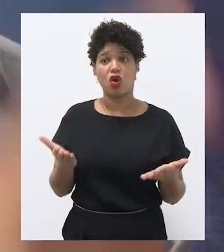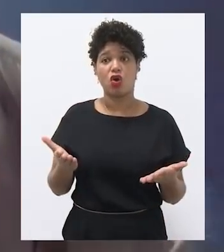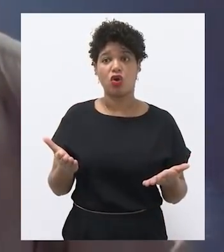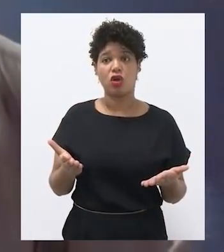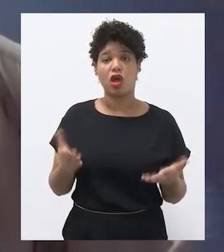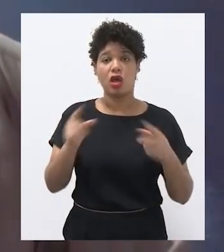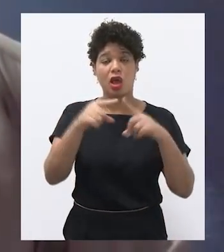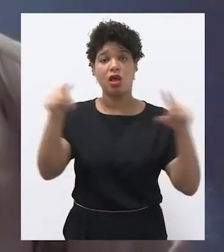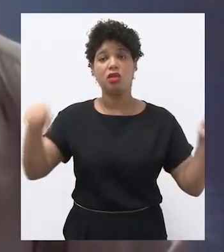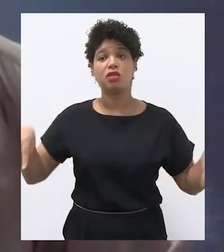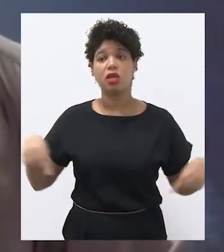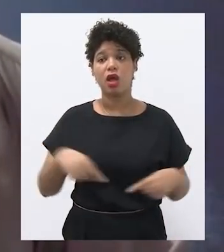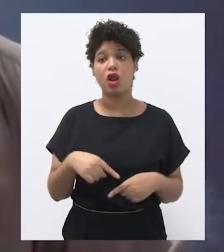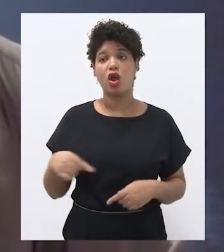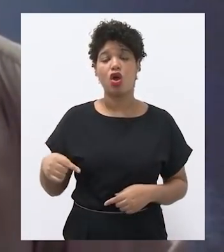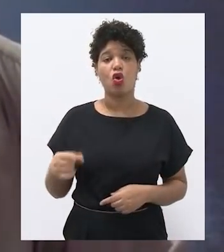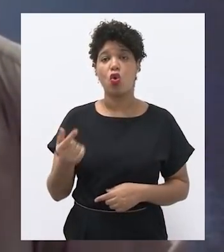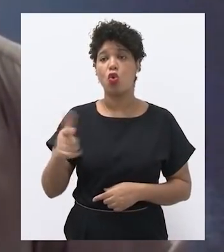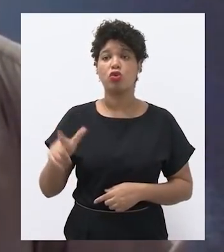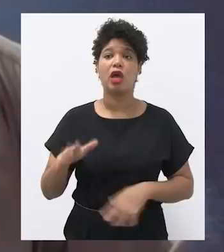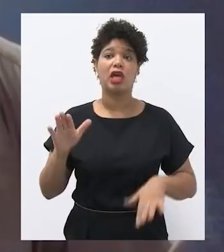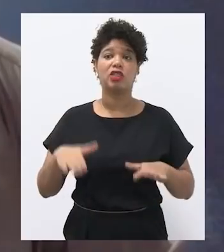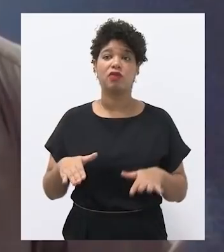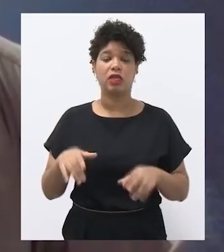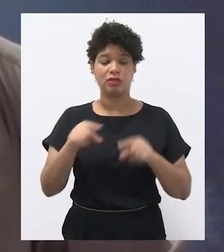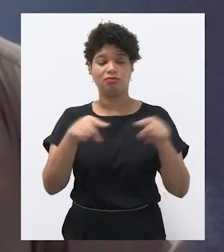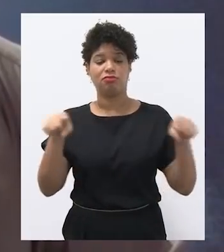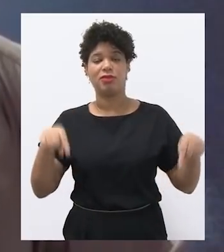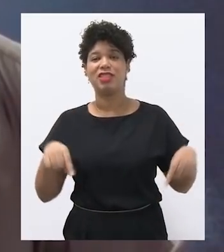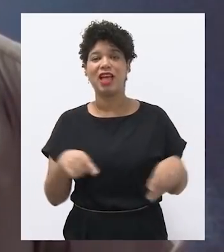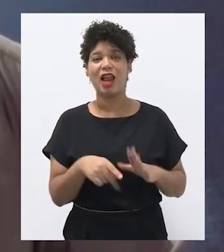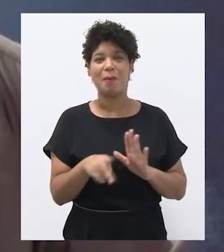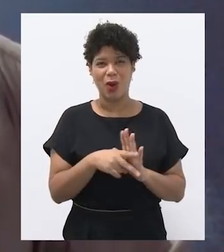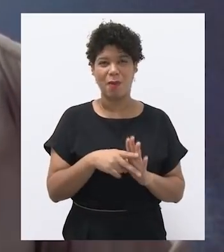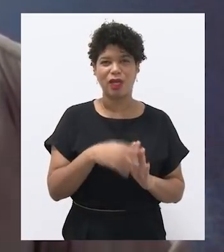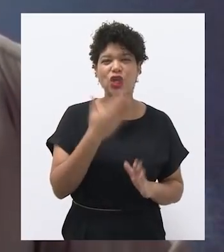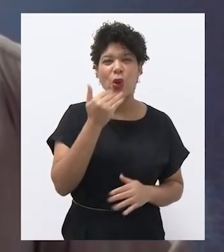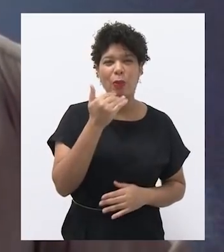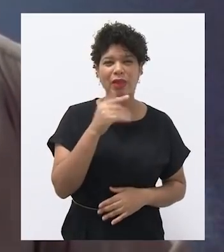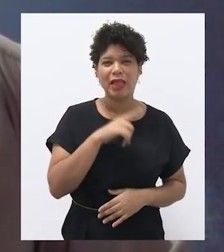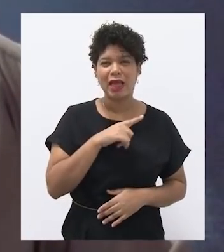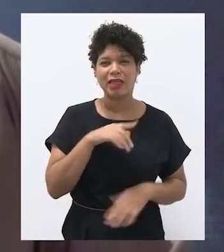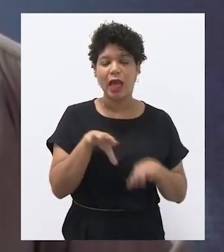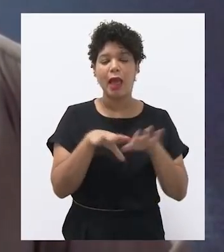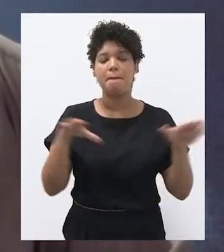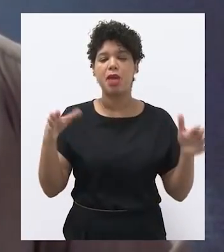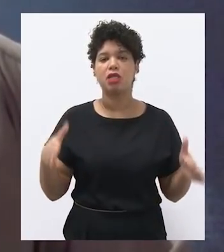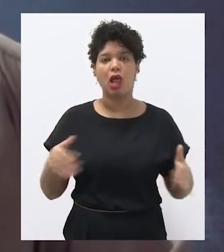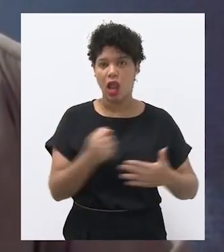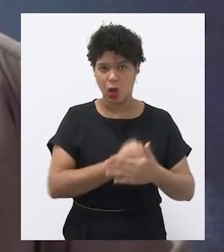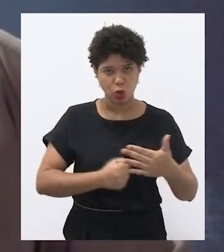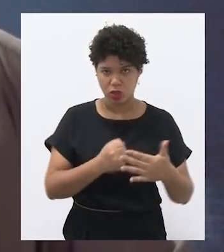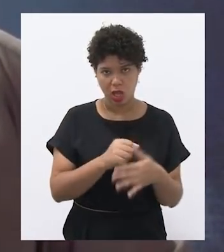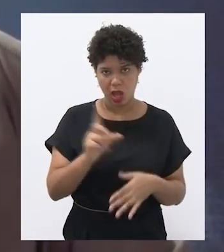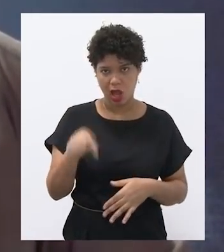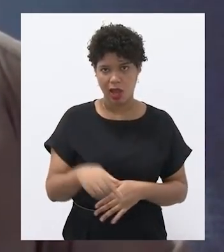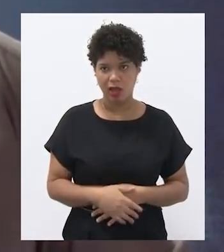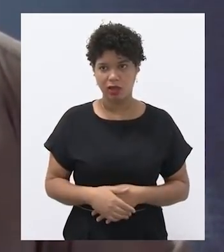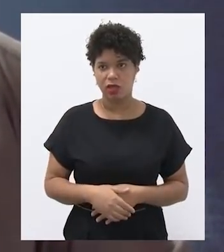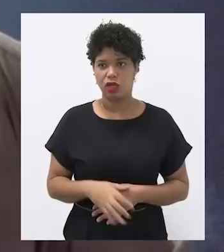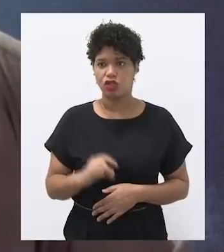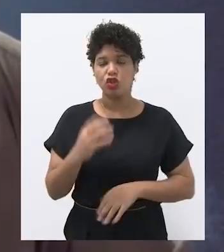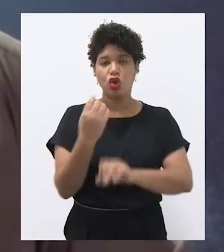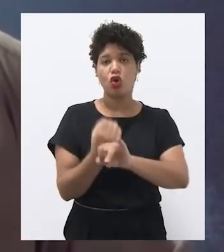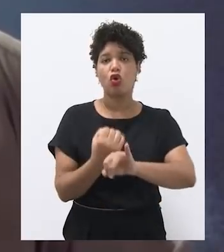num outro lugar para fazer, que é a casa dele, às vezes a sala de jantar da casa dele, não é? A mesa da cozinha, botou ele lá, colocou uma câmera